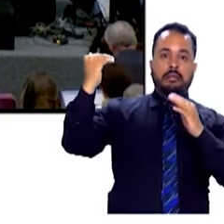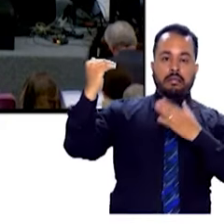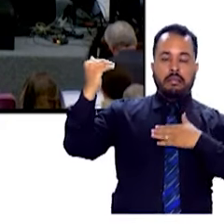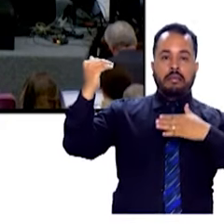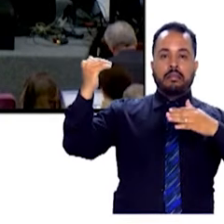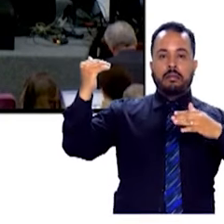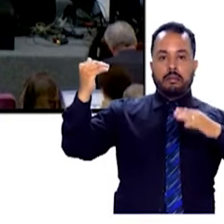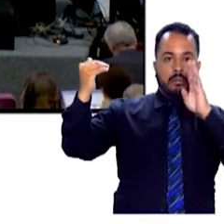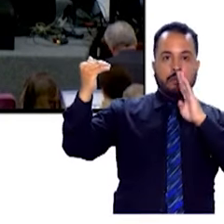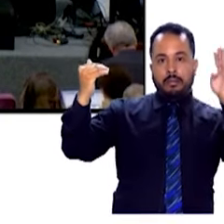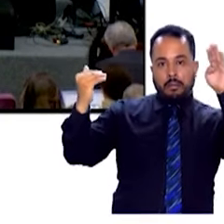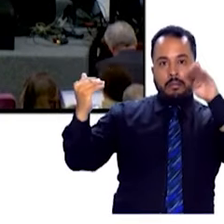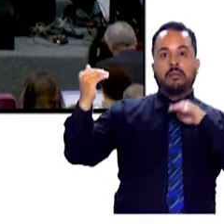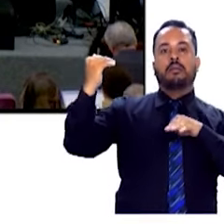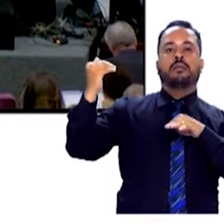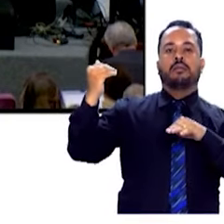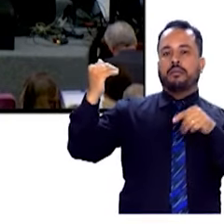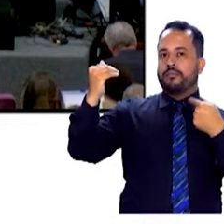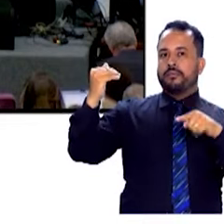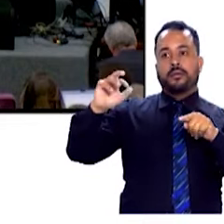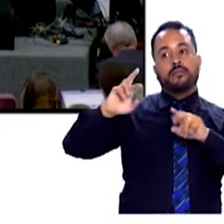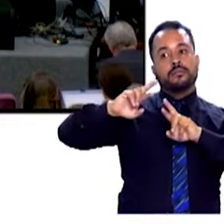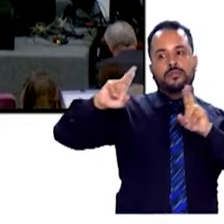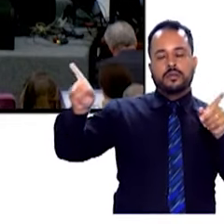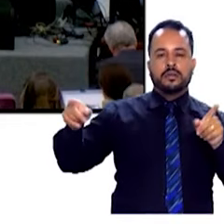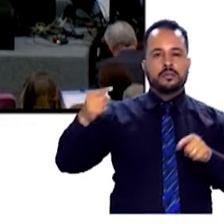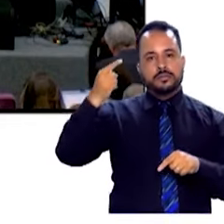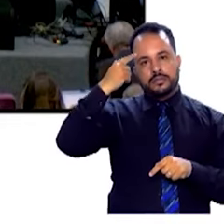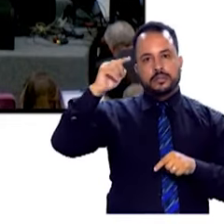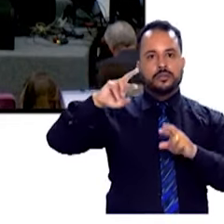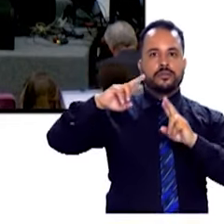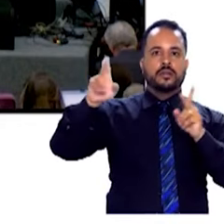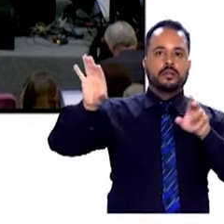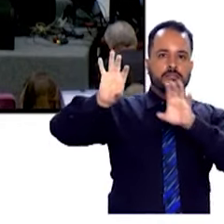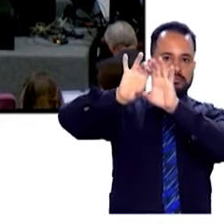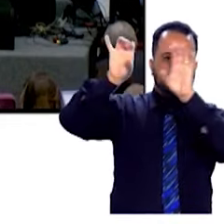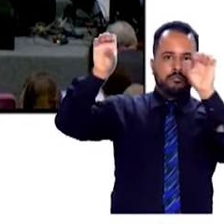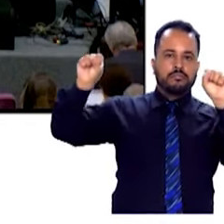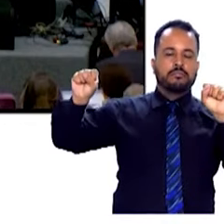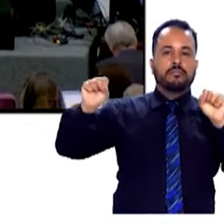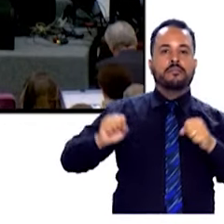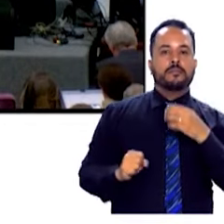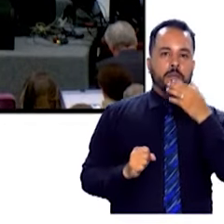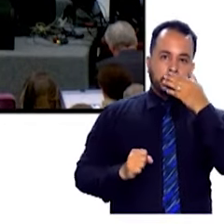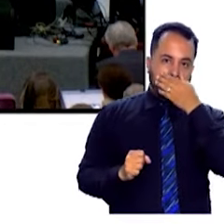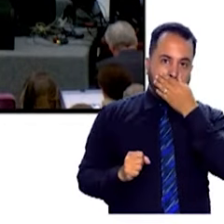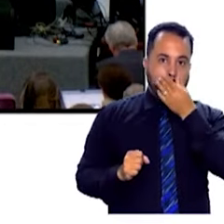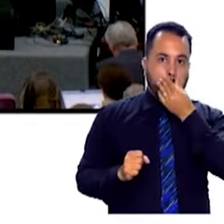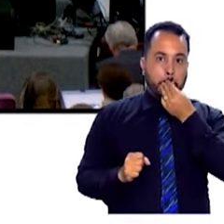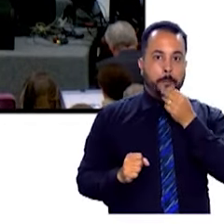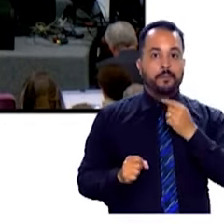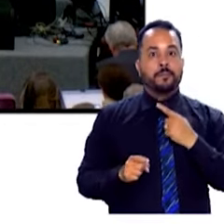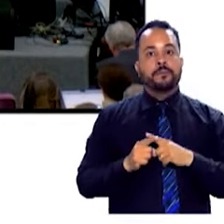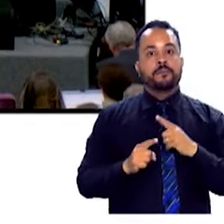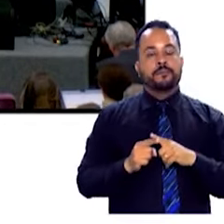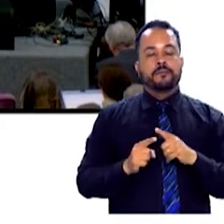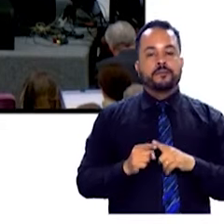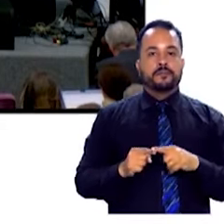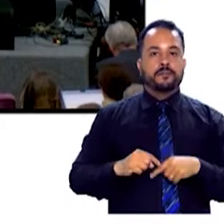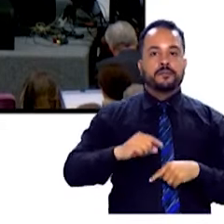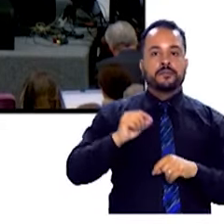para os nossos bens Mas precisamos saber que é diferente hã Então como funciona a estrutura de